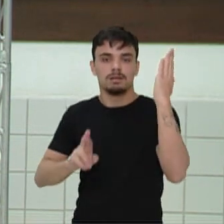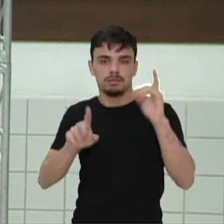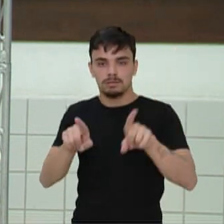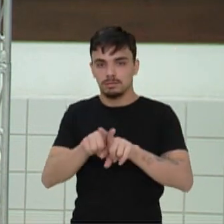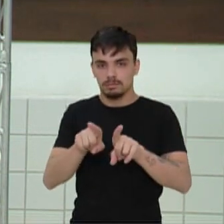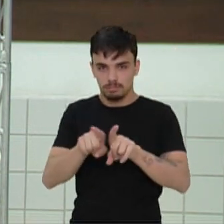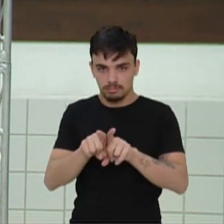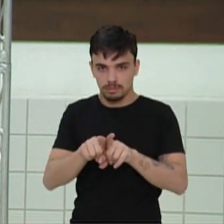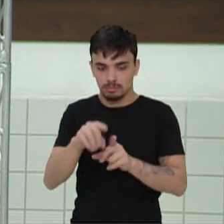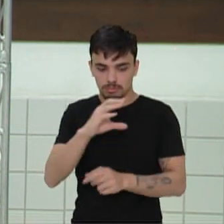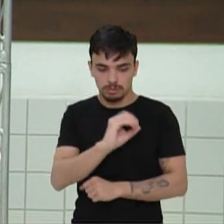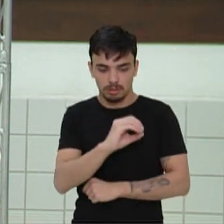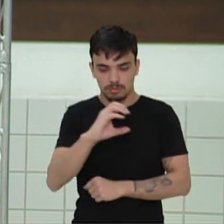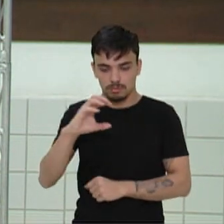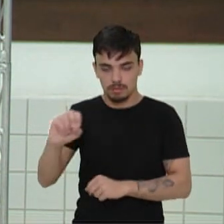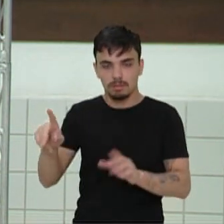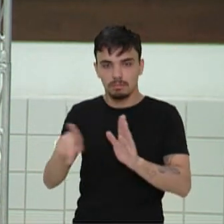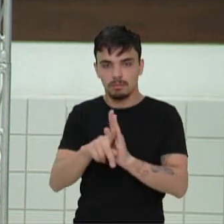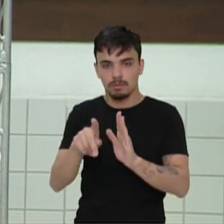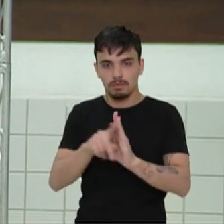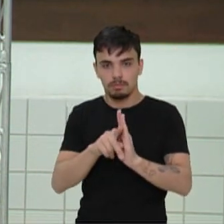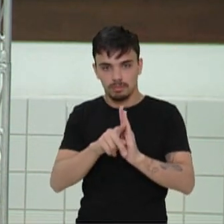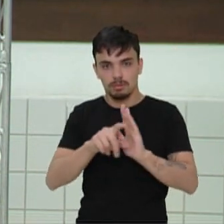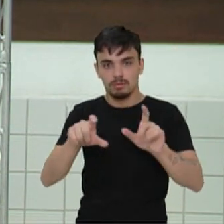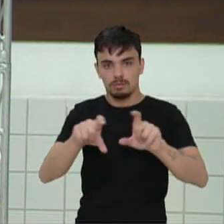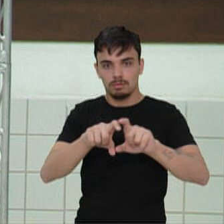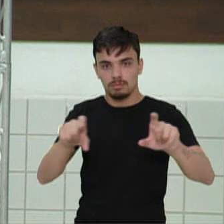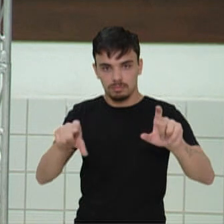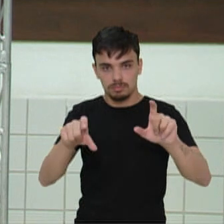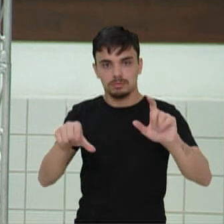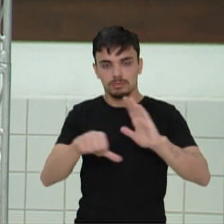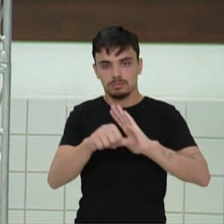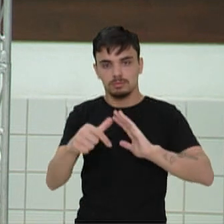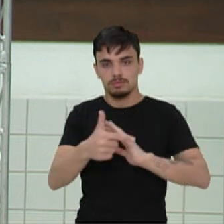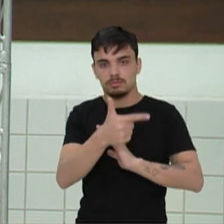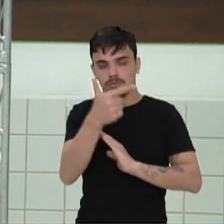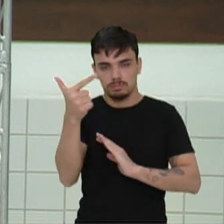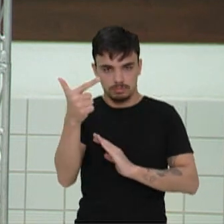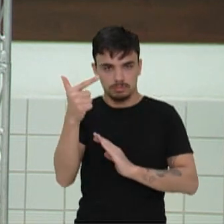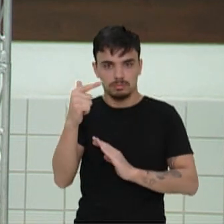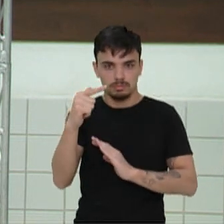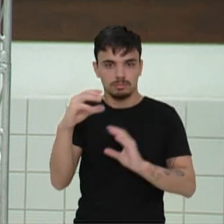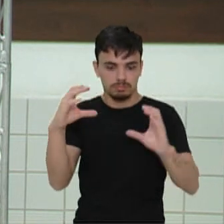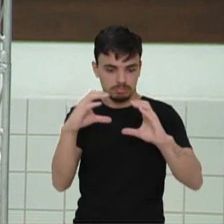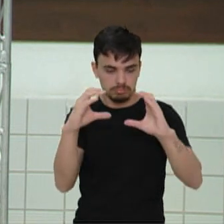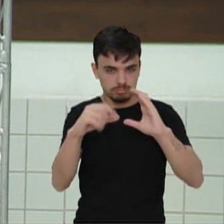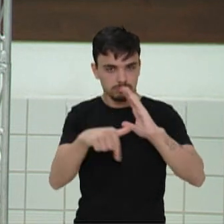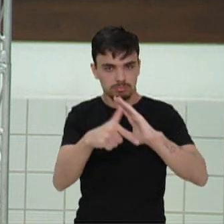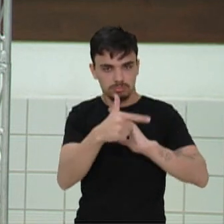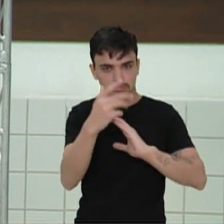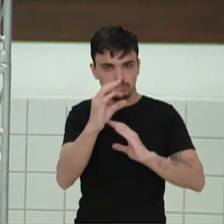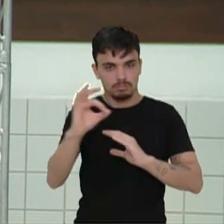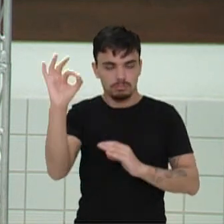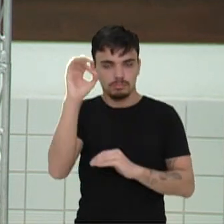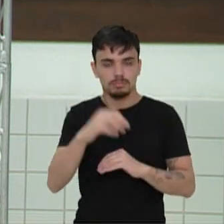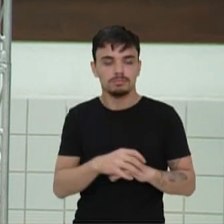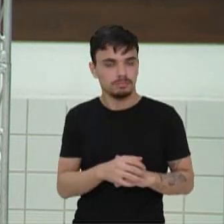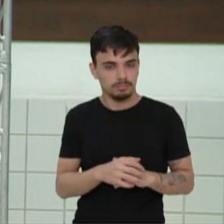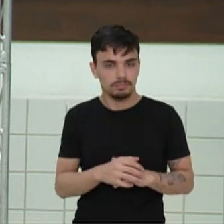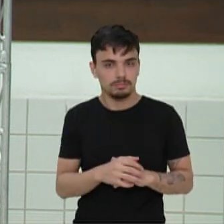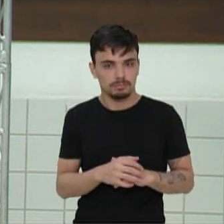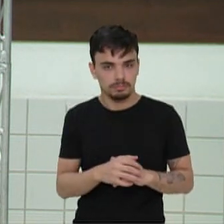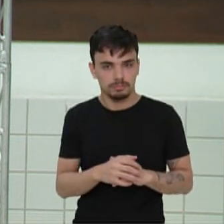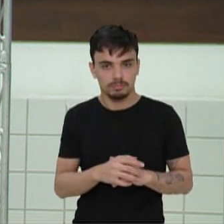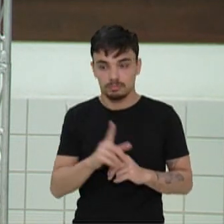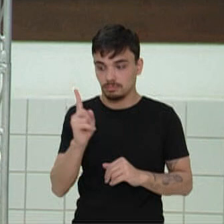as raízes, os zeros de uma função quadrática. Nesse exemplo que eu estou trazendo para vocês, a gente está vendo que não tem raiz, né? Essa função não